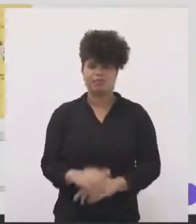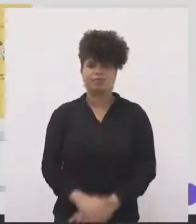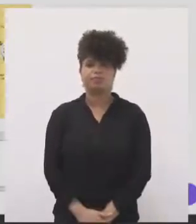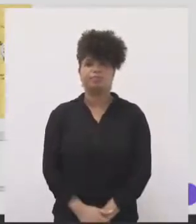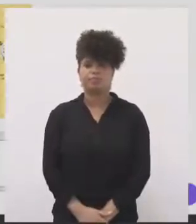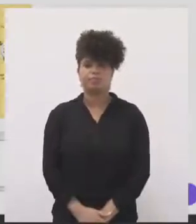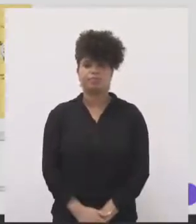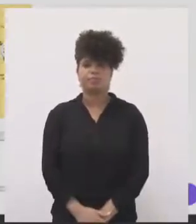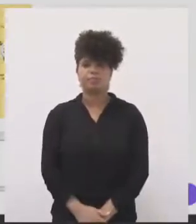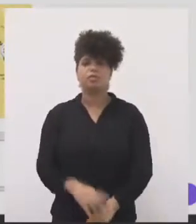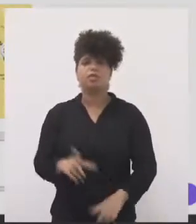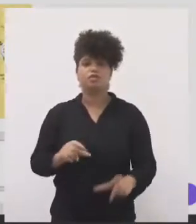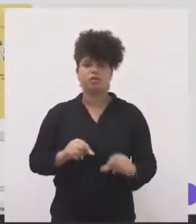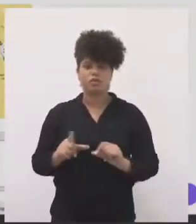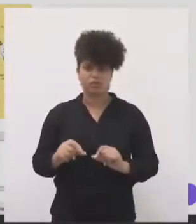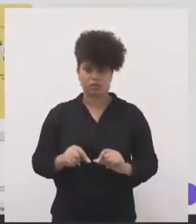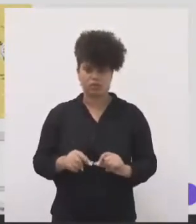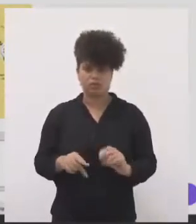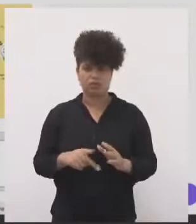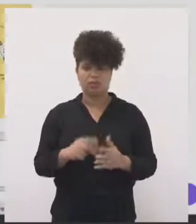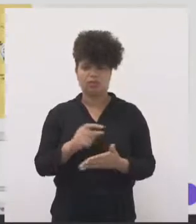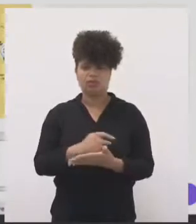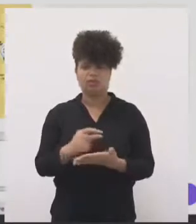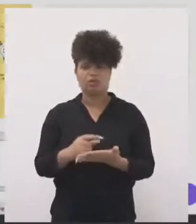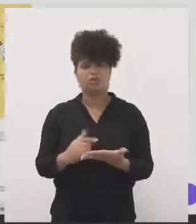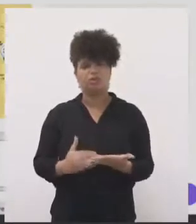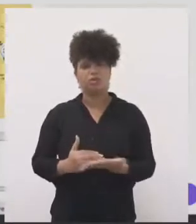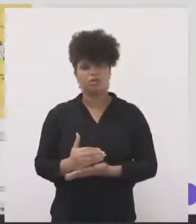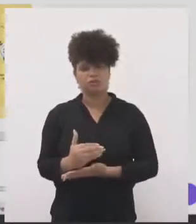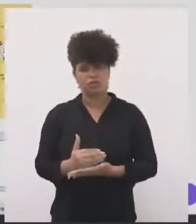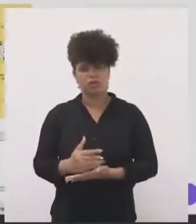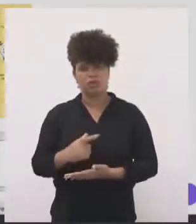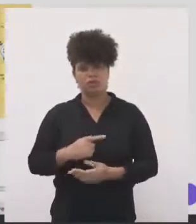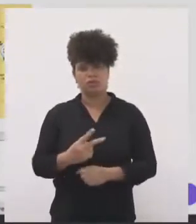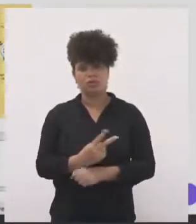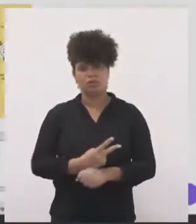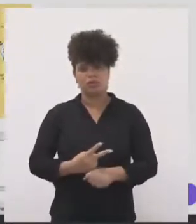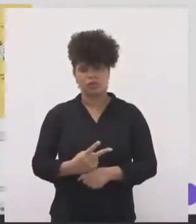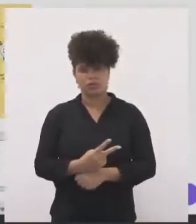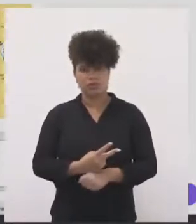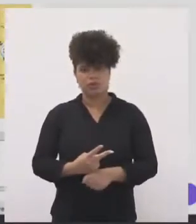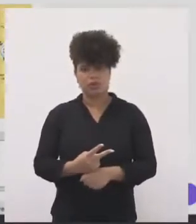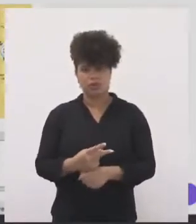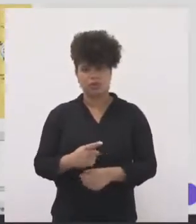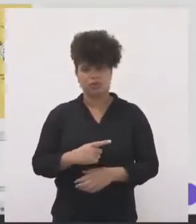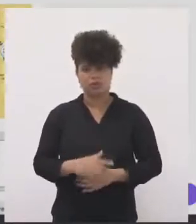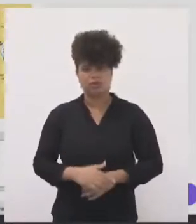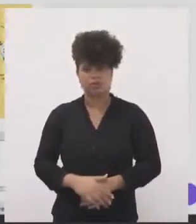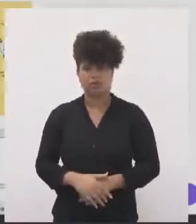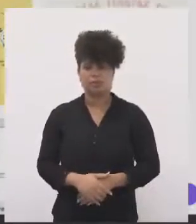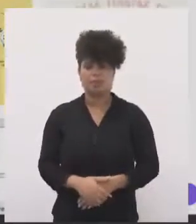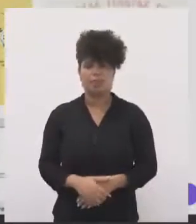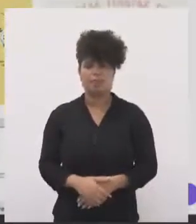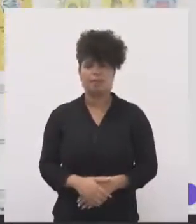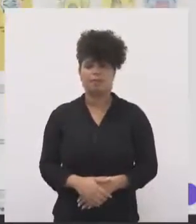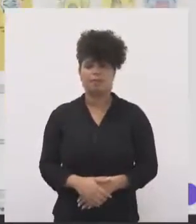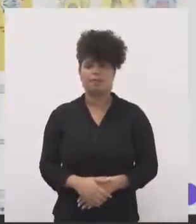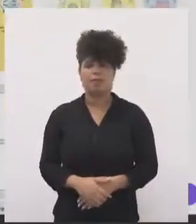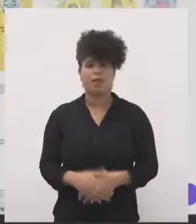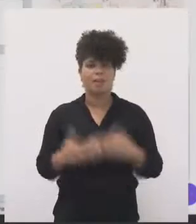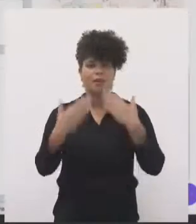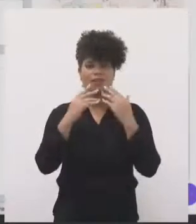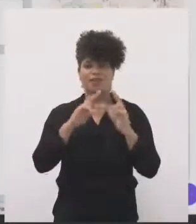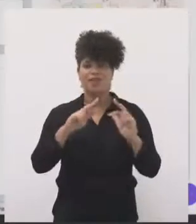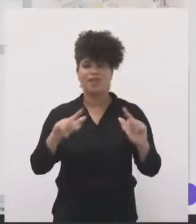Então, eu digitei tirinha, né? Fui na página inicial, lá na caixa de busca, digitei tirinha, e aqui o Canva já trouxe uma série